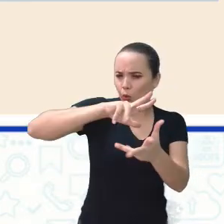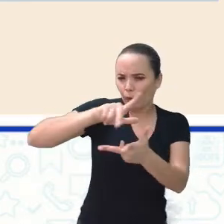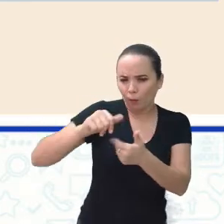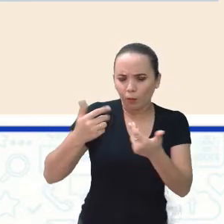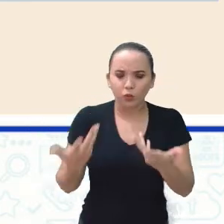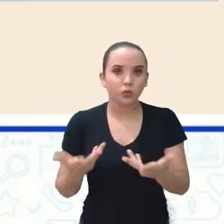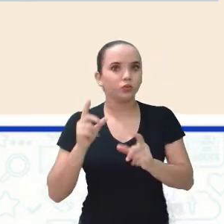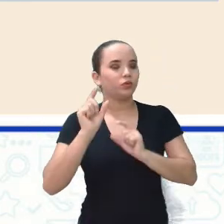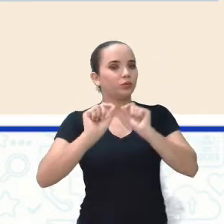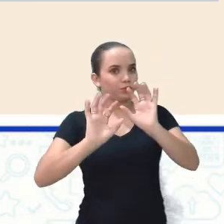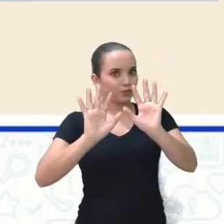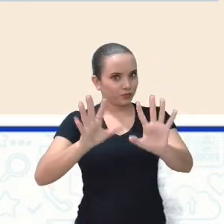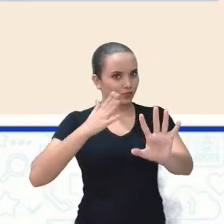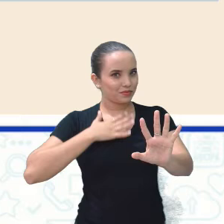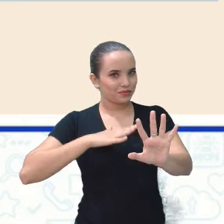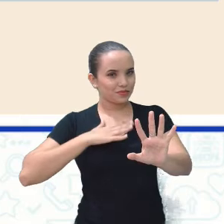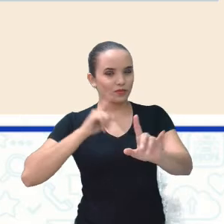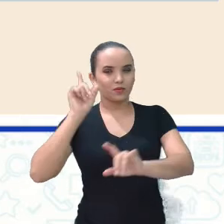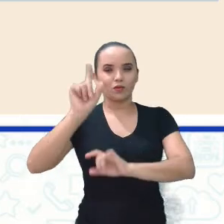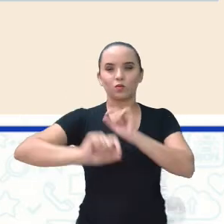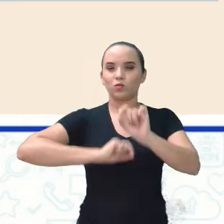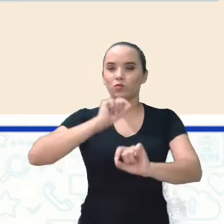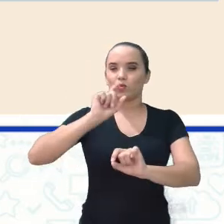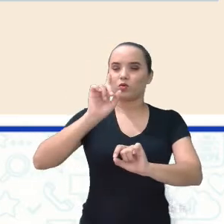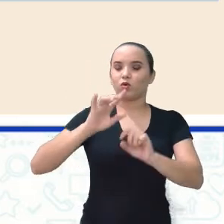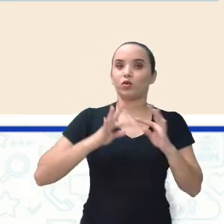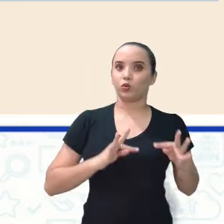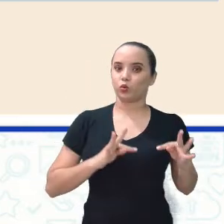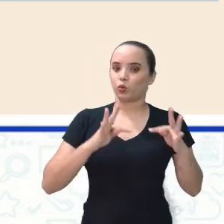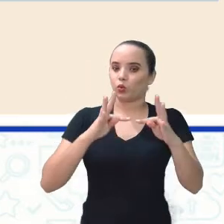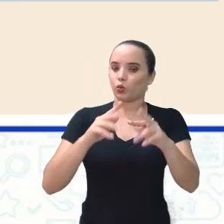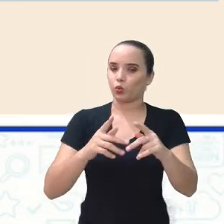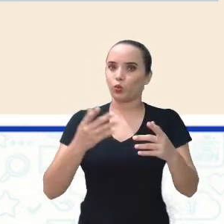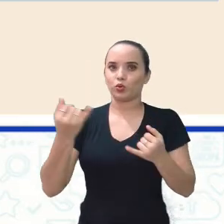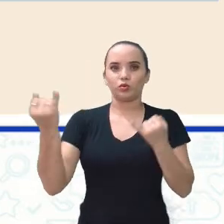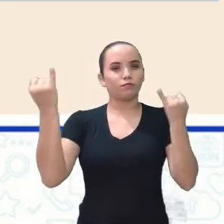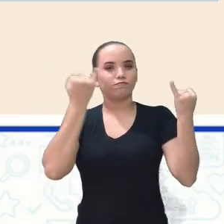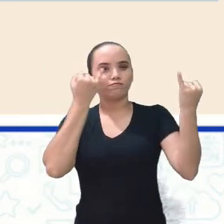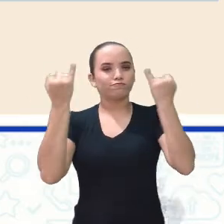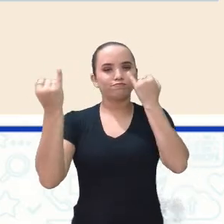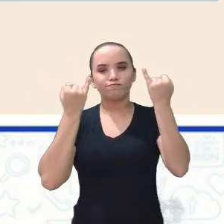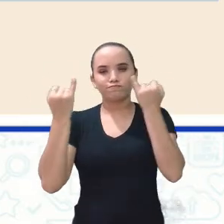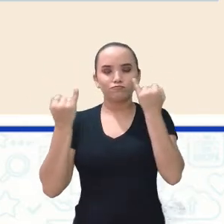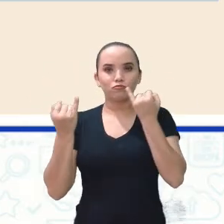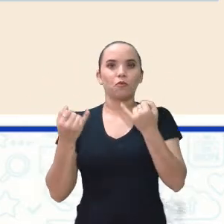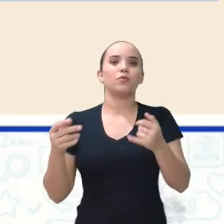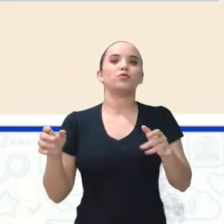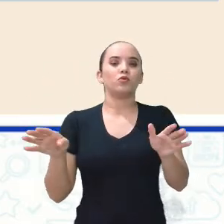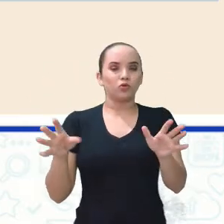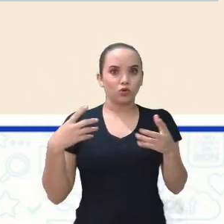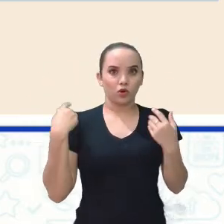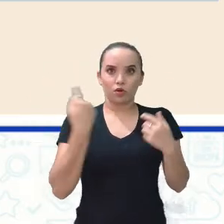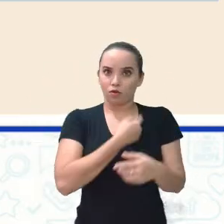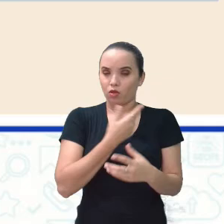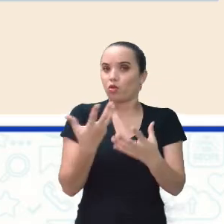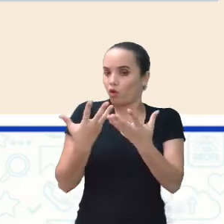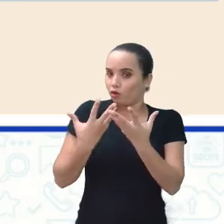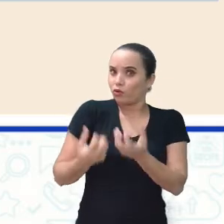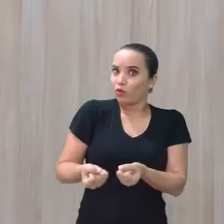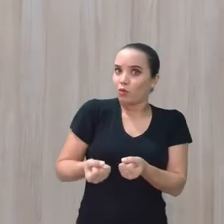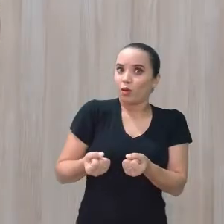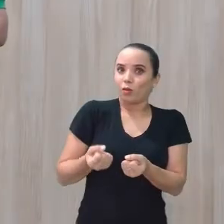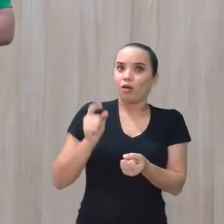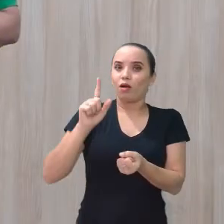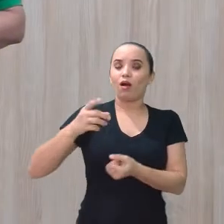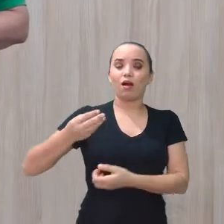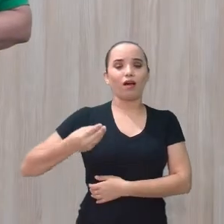que não sabem, são todas as informações que recebemos. Faz parte também, é a nossa